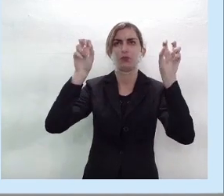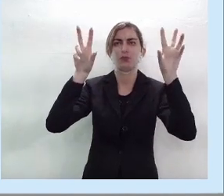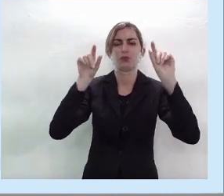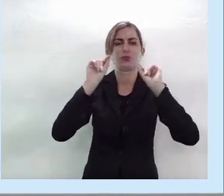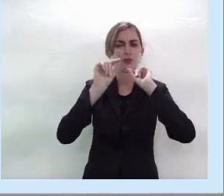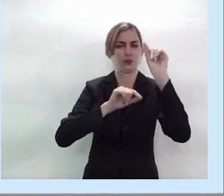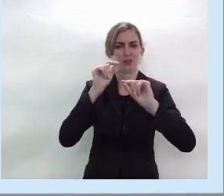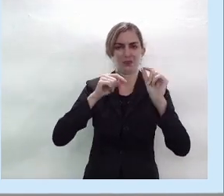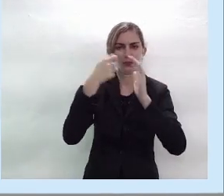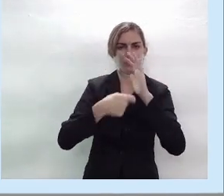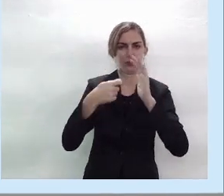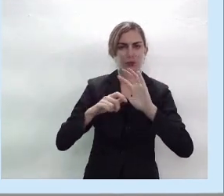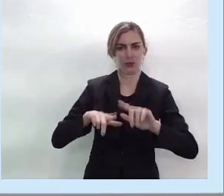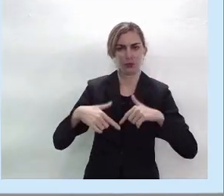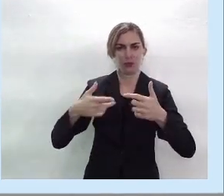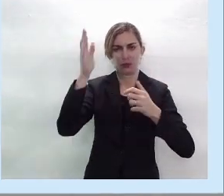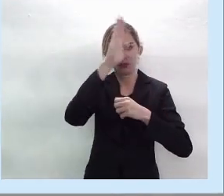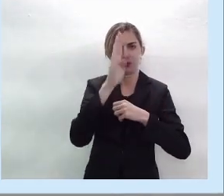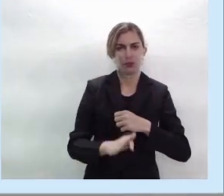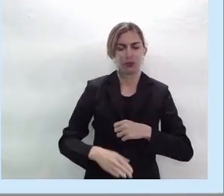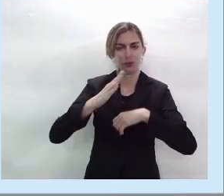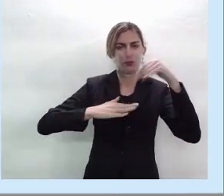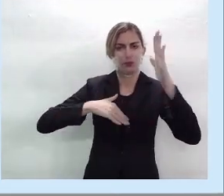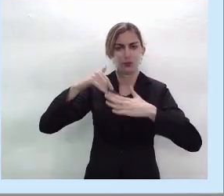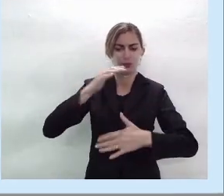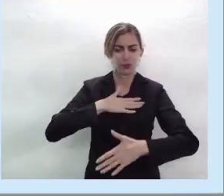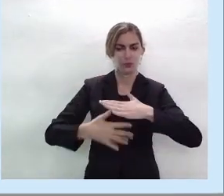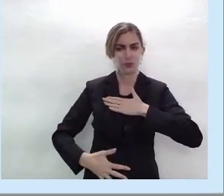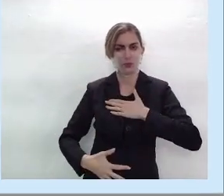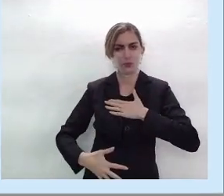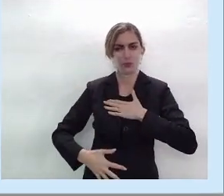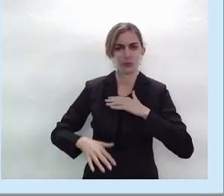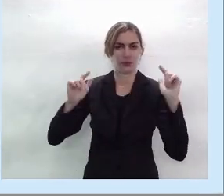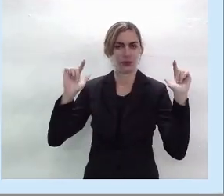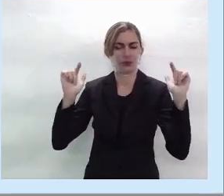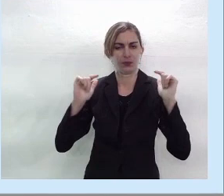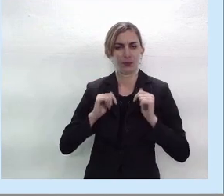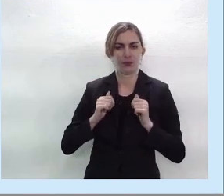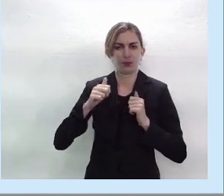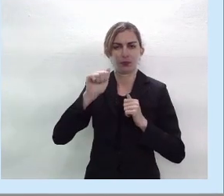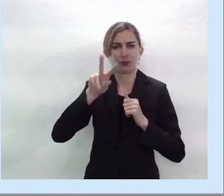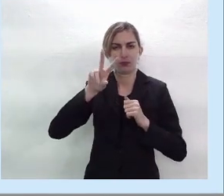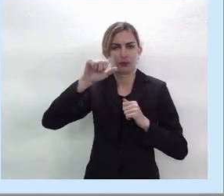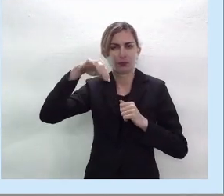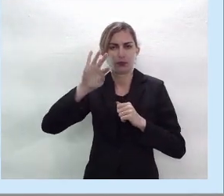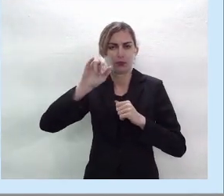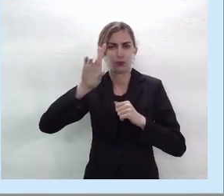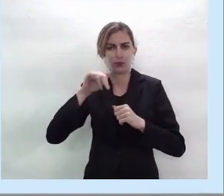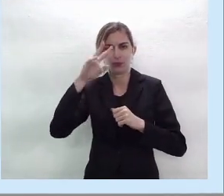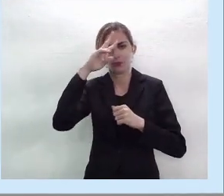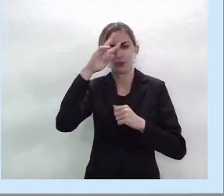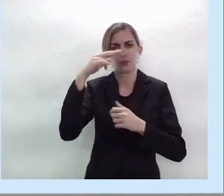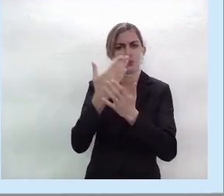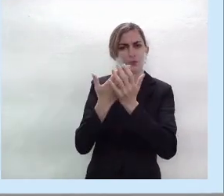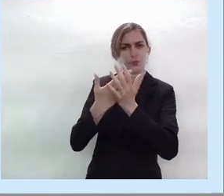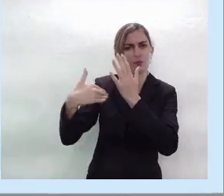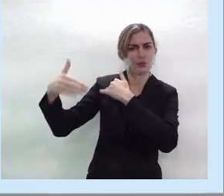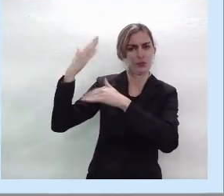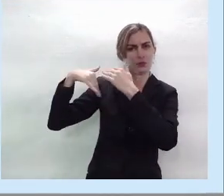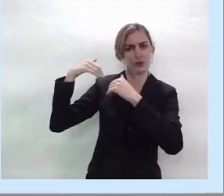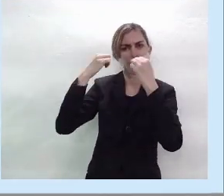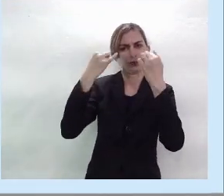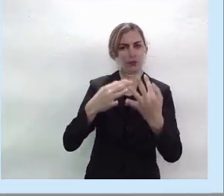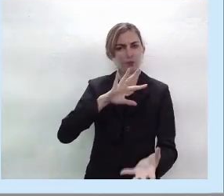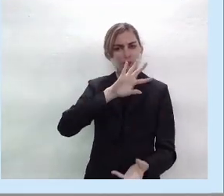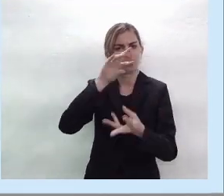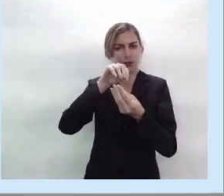é lutas brasileiras e práticas corporais de aventura. Lembra que a gente já falou disso nas aulas anteriores, então a gente vai dar